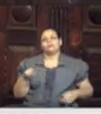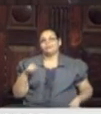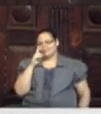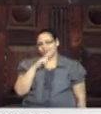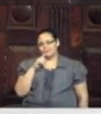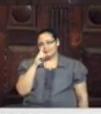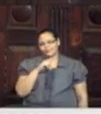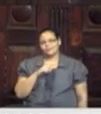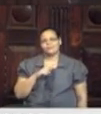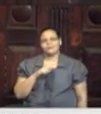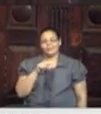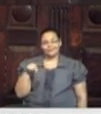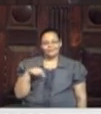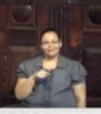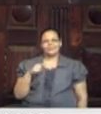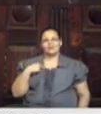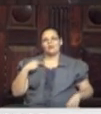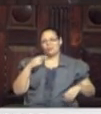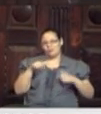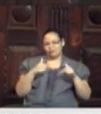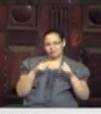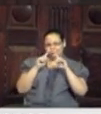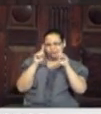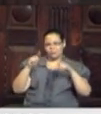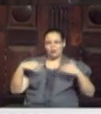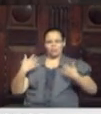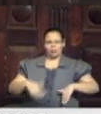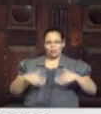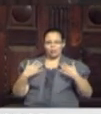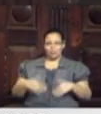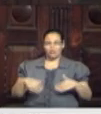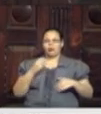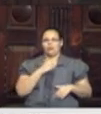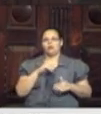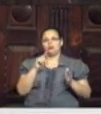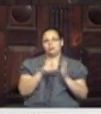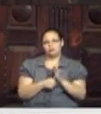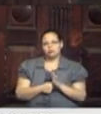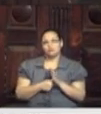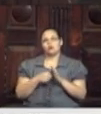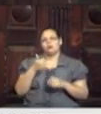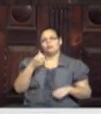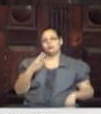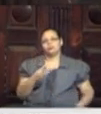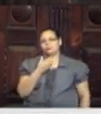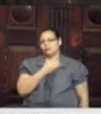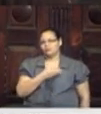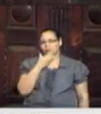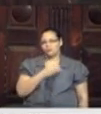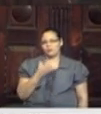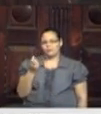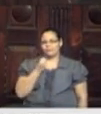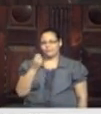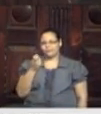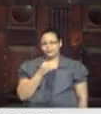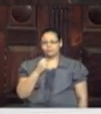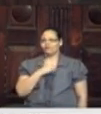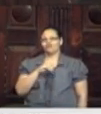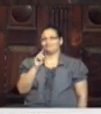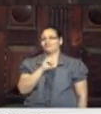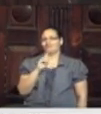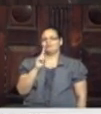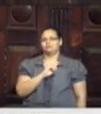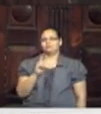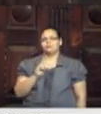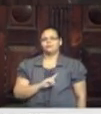precarizados, os servidores desesperados, salários atrasados, 13º não pago, pensionistas não recebem, são